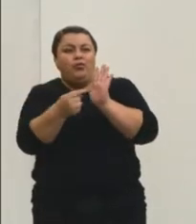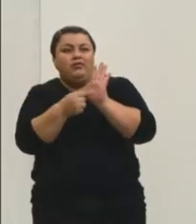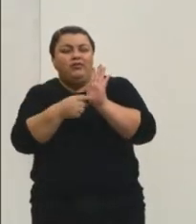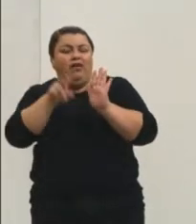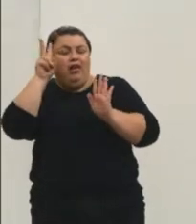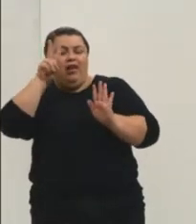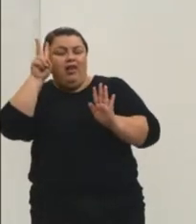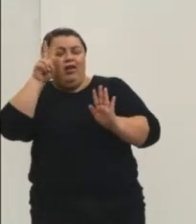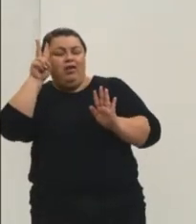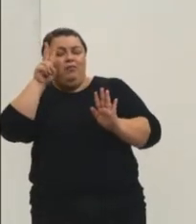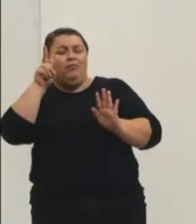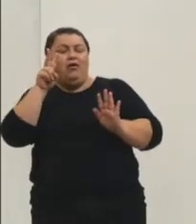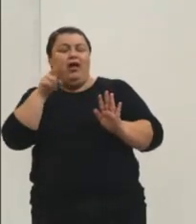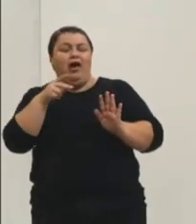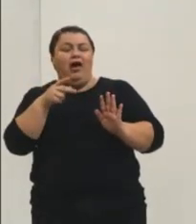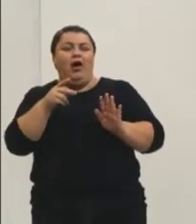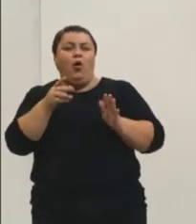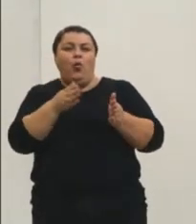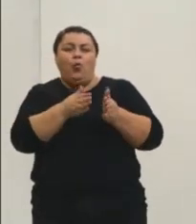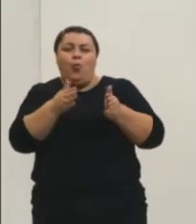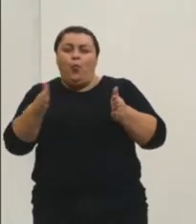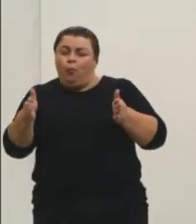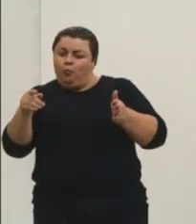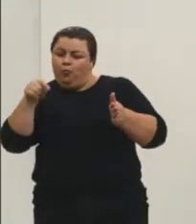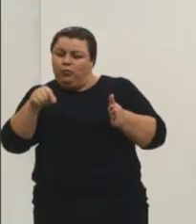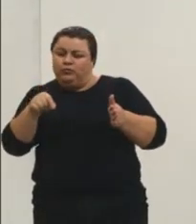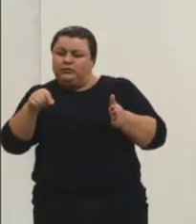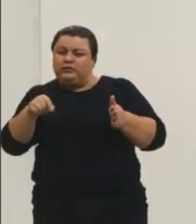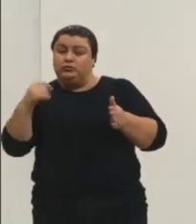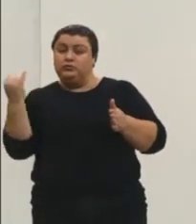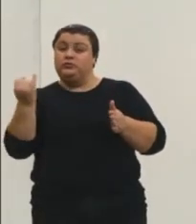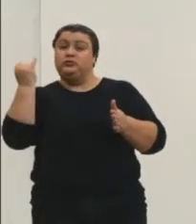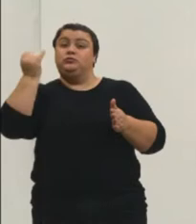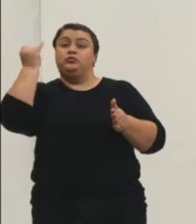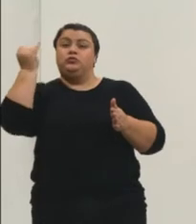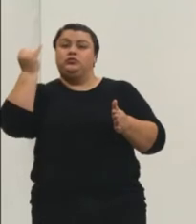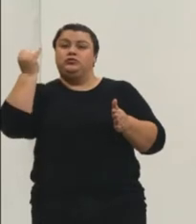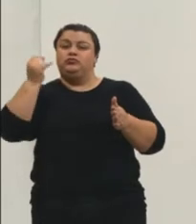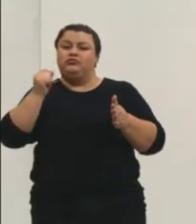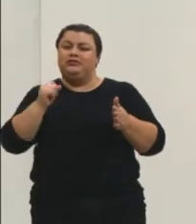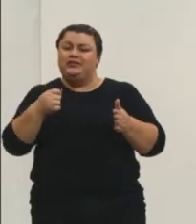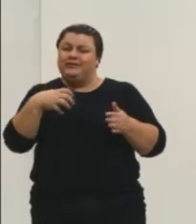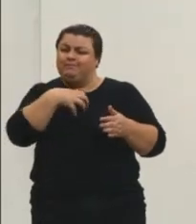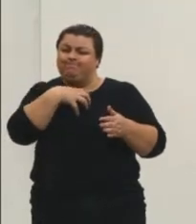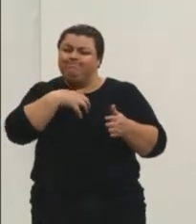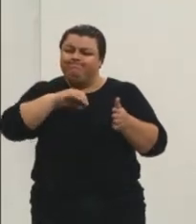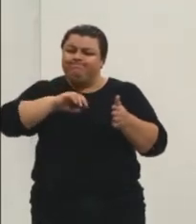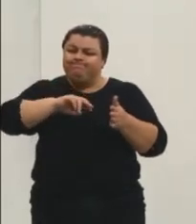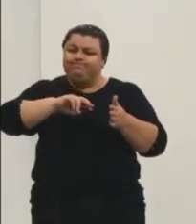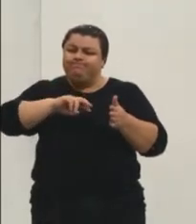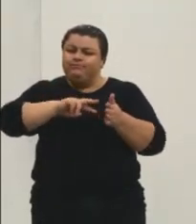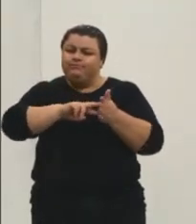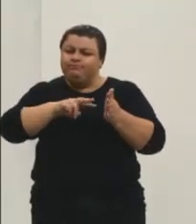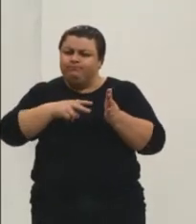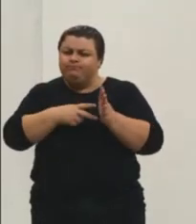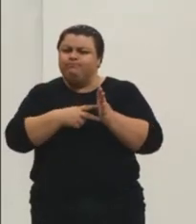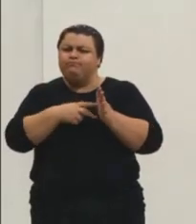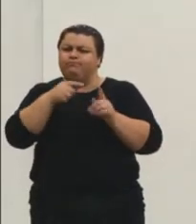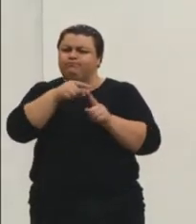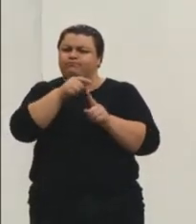passado de lembrar de um momento Então quem teoria é importante é significativo para nossa sociedade